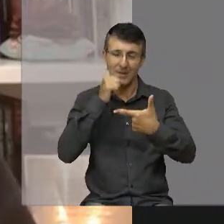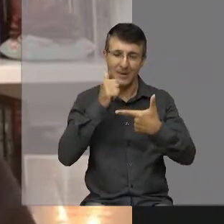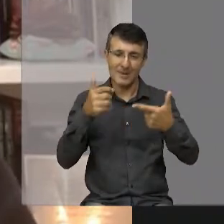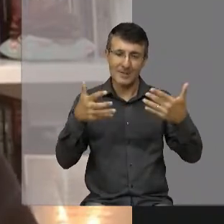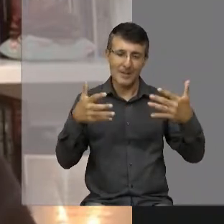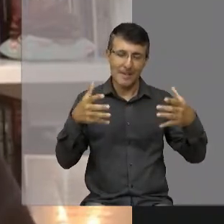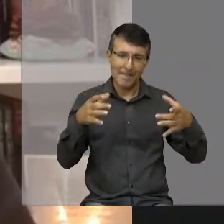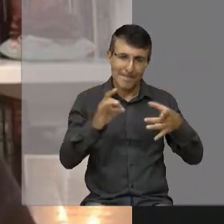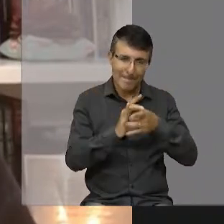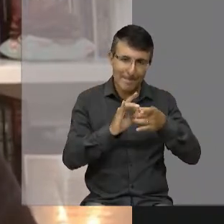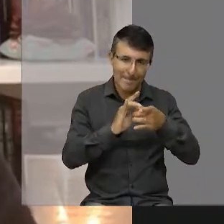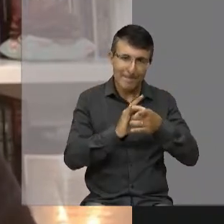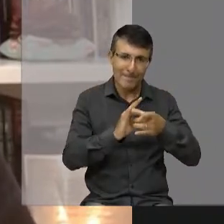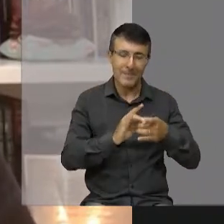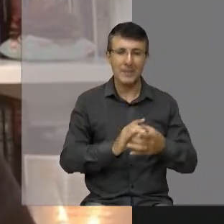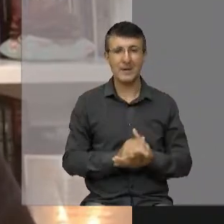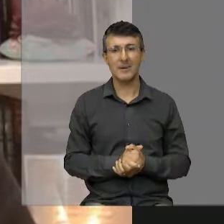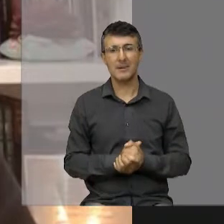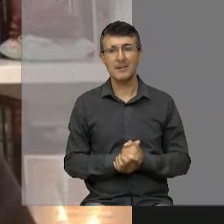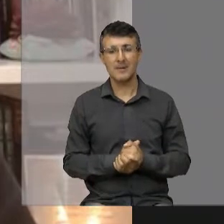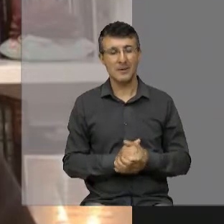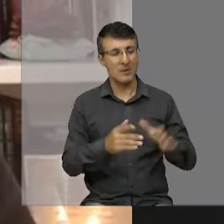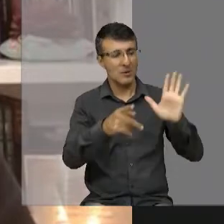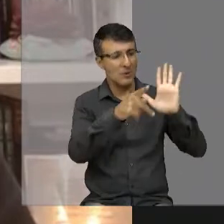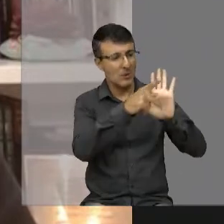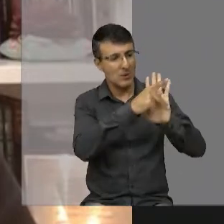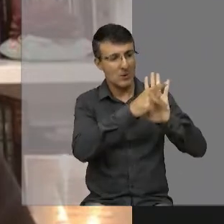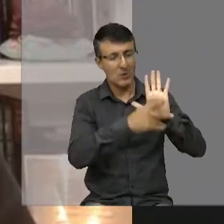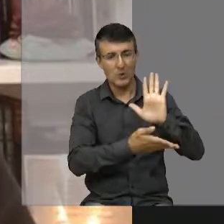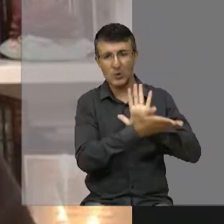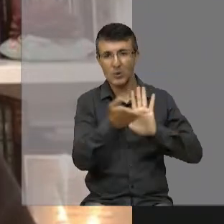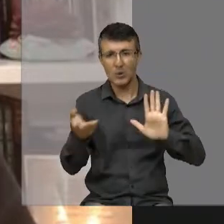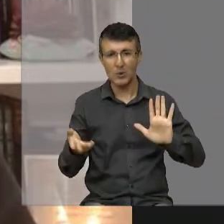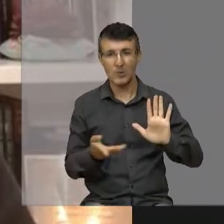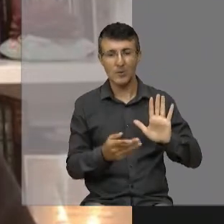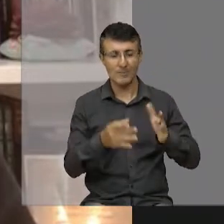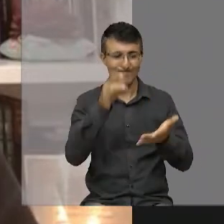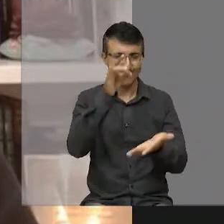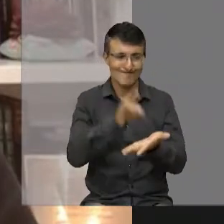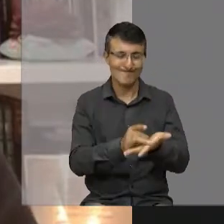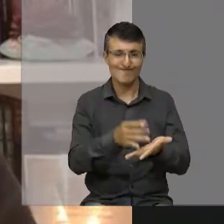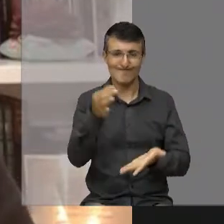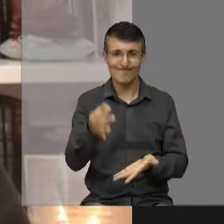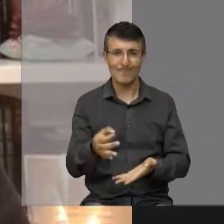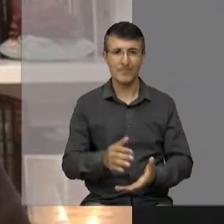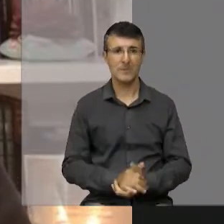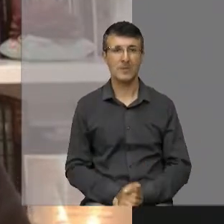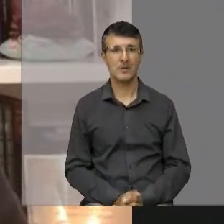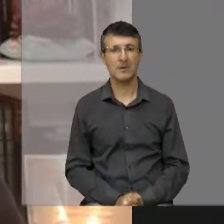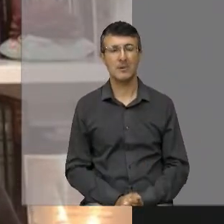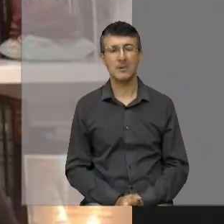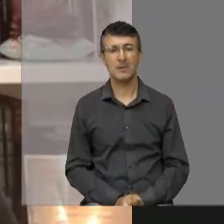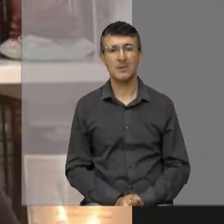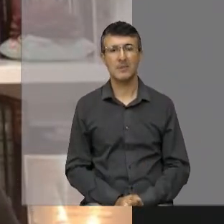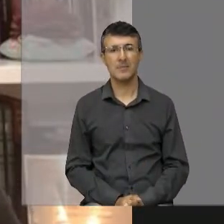políticas públicas efetivas, né, que tragam, de fato, garantia para essas mulheres.